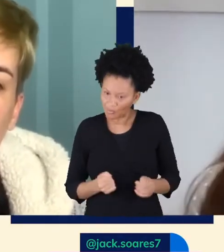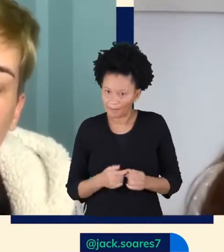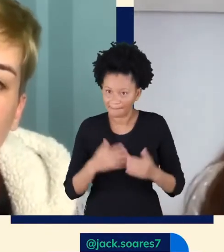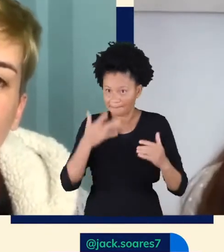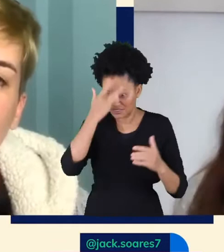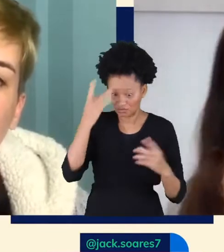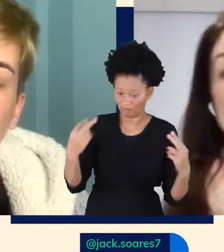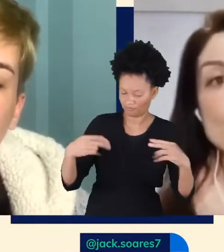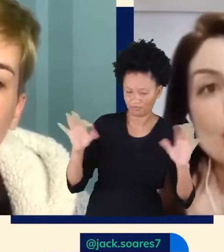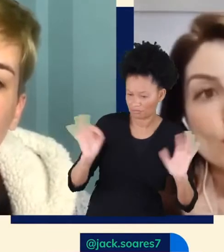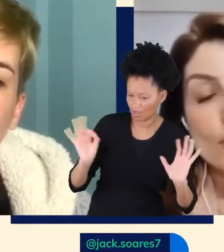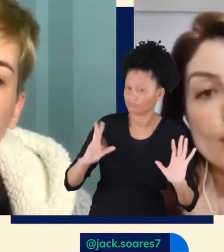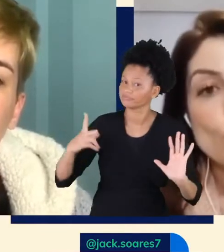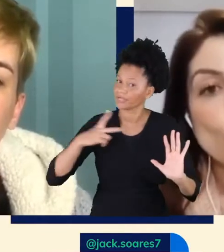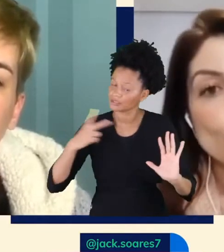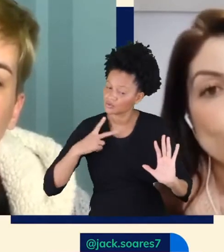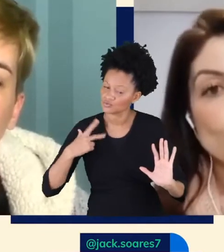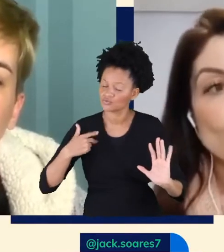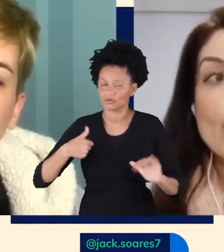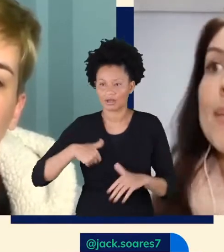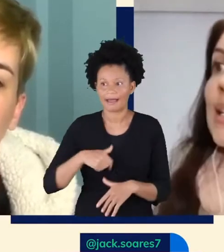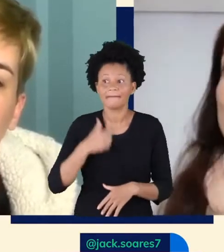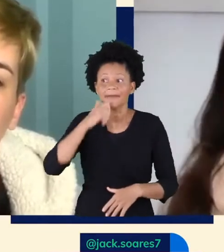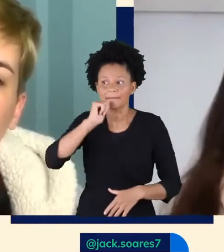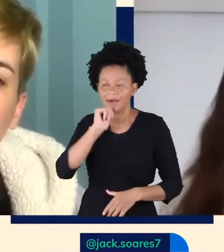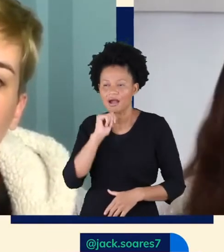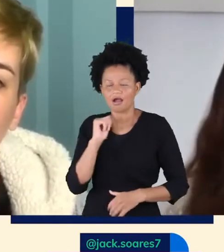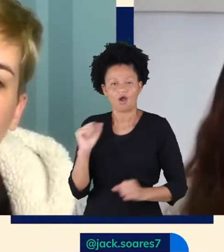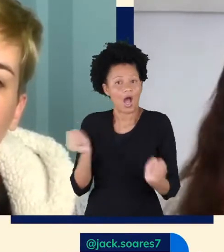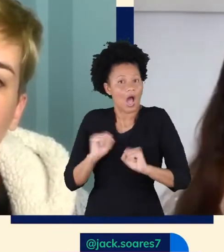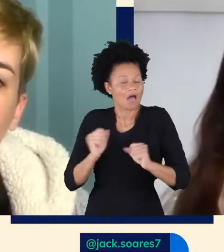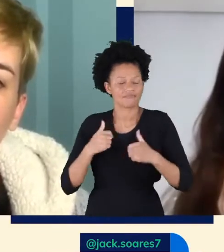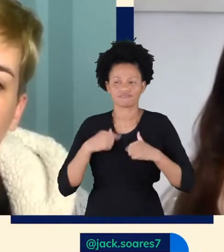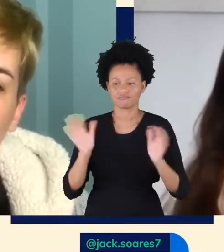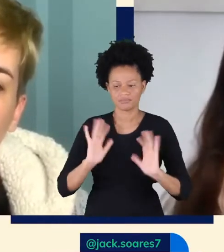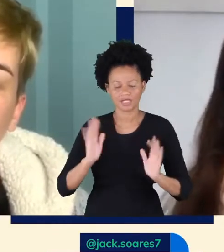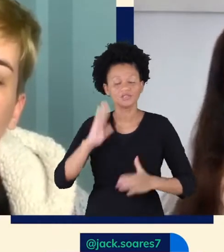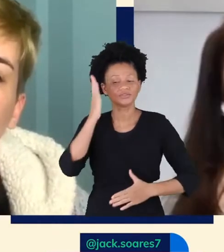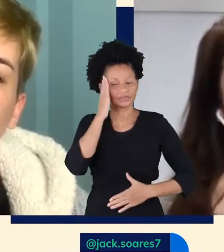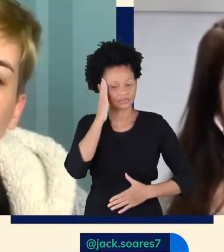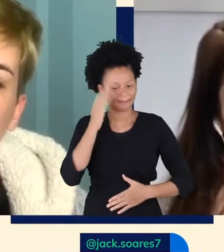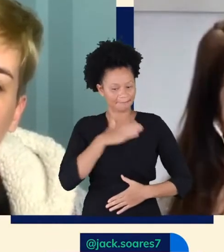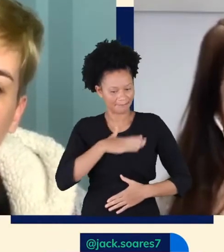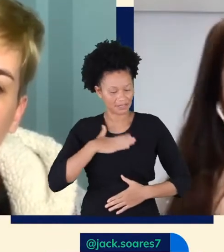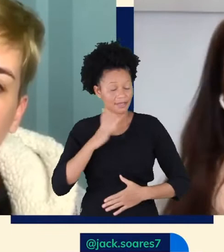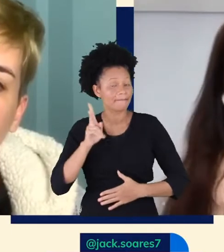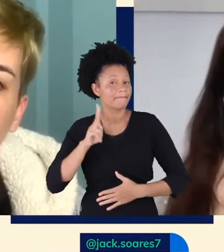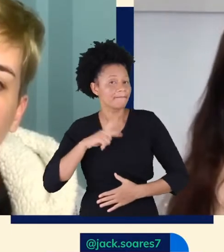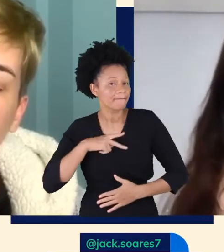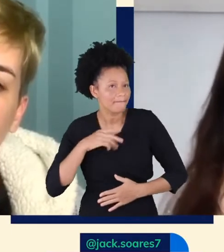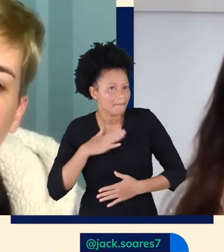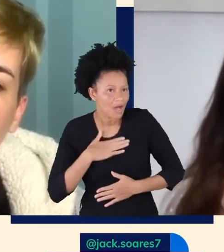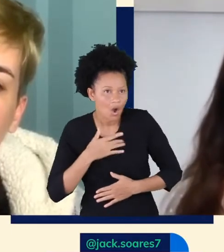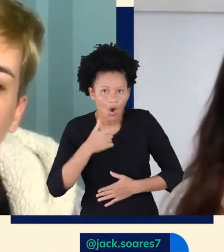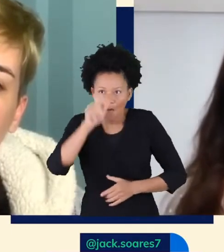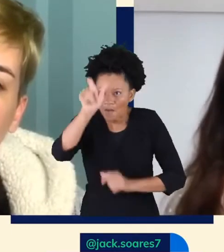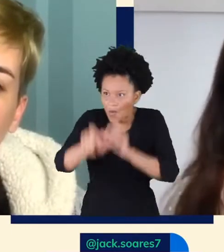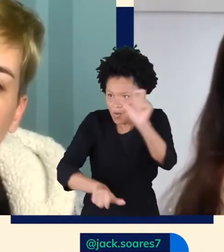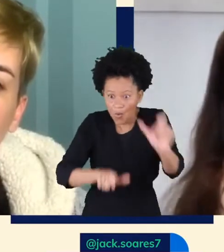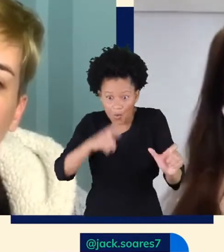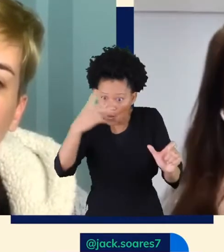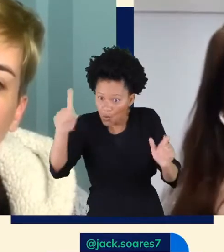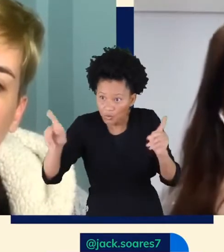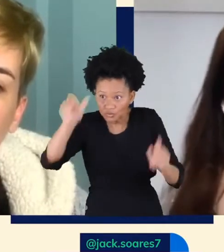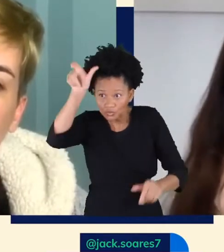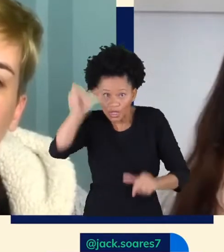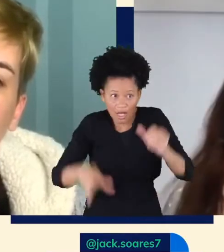funciona assim. Eu não posso fazer isso na frente de todo mundo, mas a minha mãe não tá brava comigo. Eu entendi que isso aqui me dá prazer, que isso